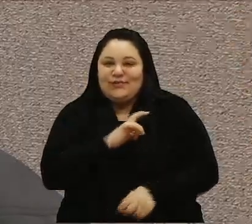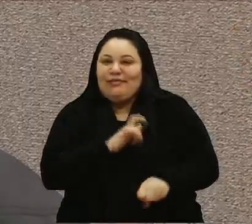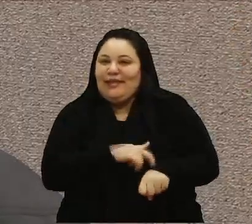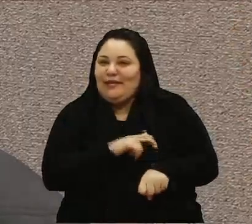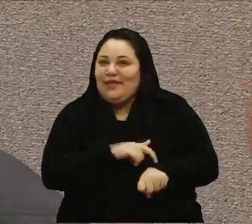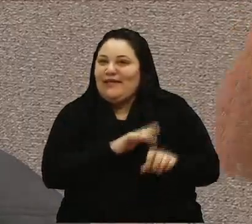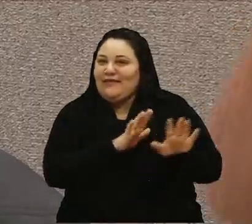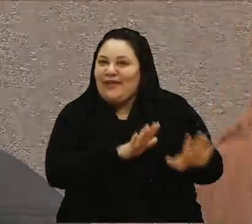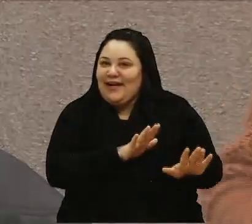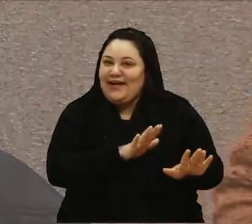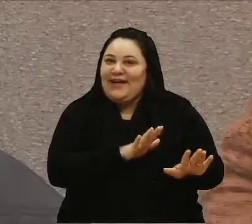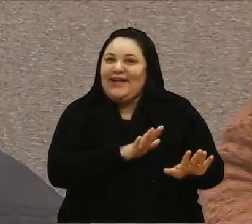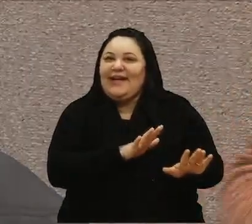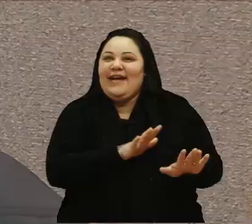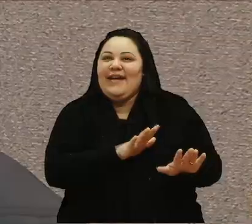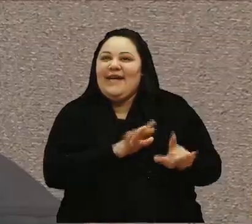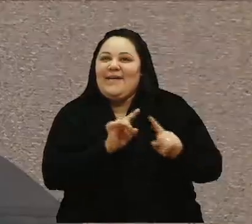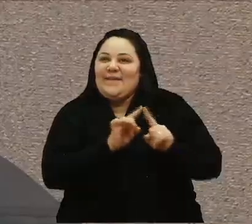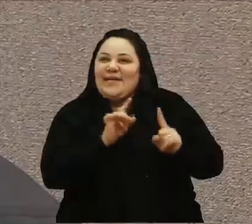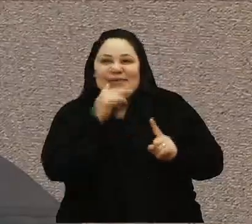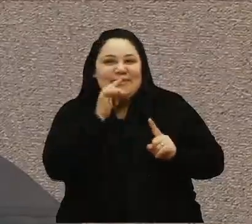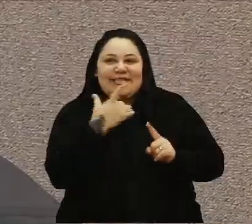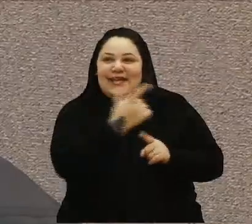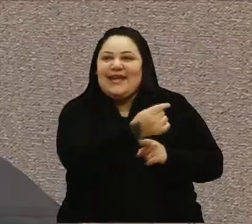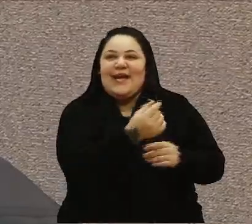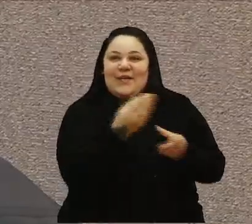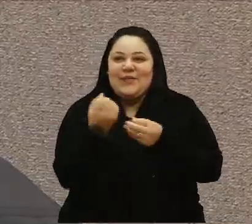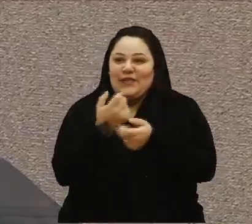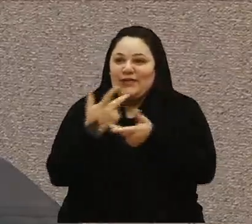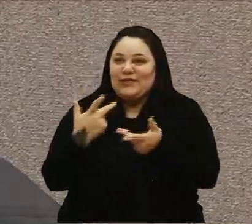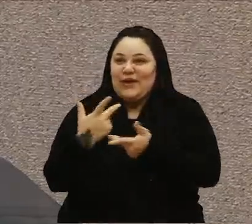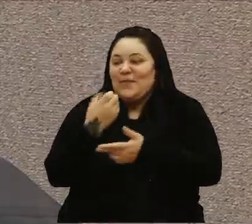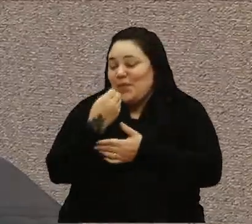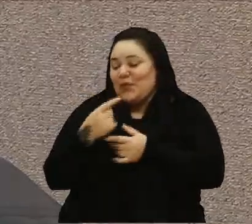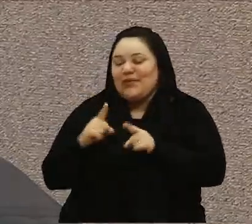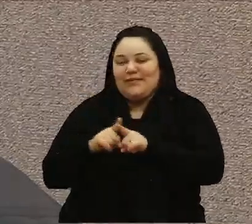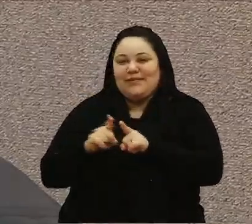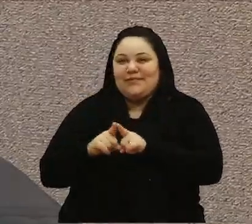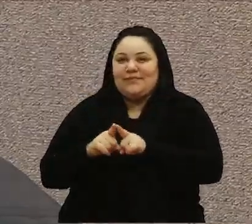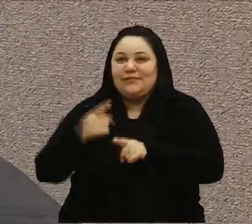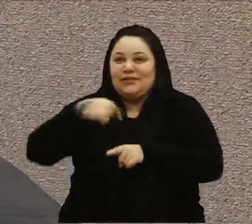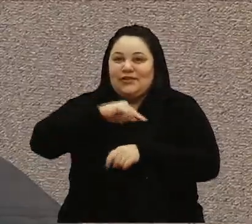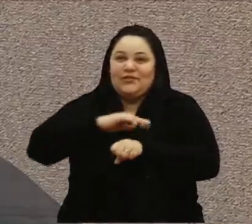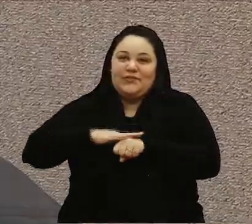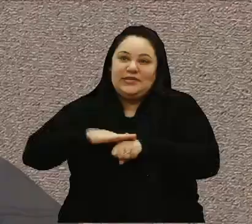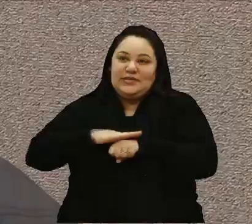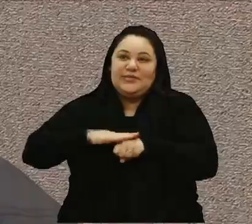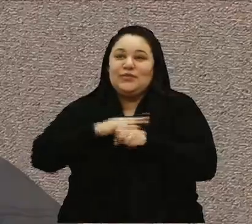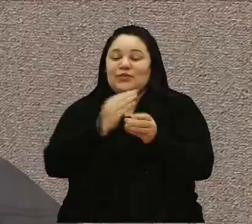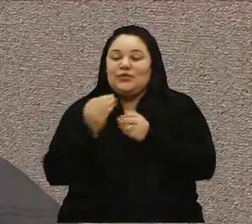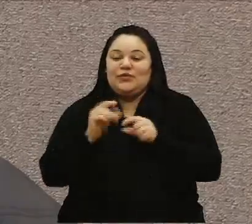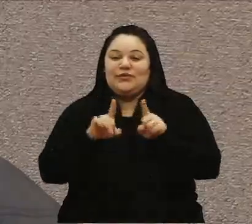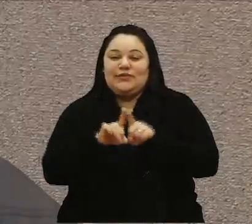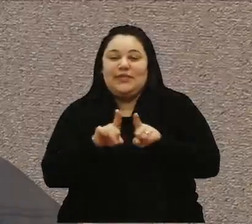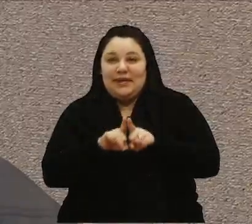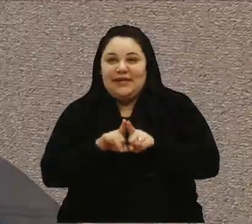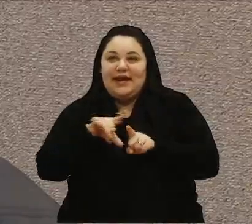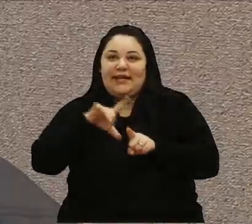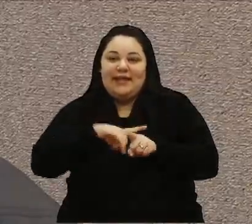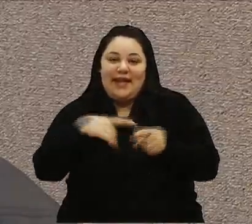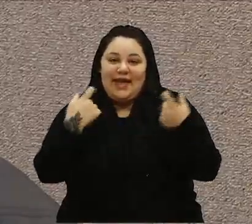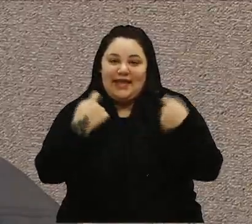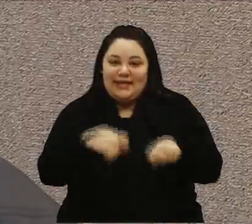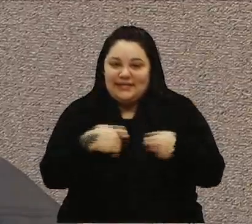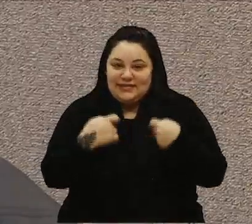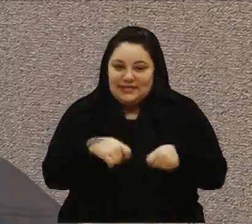Elisana? Eu tinha um tempinho mais curto, mas não consegui sair de lá, porque é muita coisa boa. E aí nós conversamos muito sobre isso, e aí veio essa necessidade também.